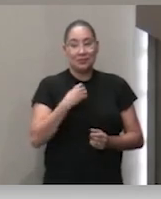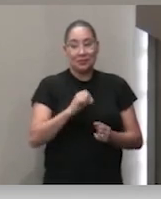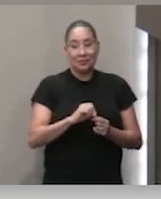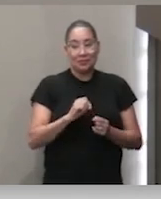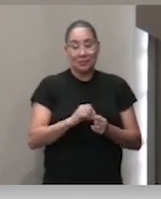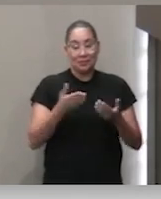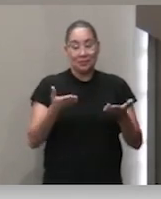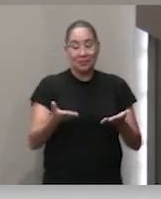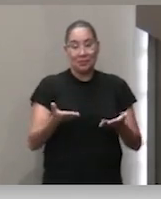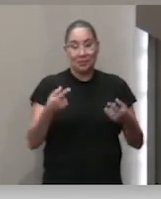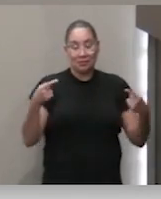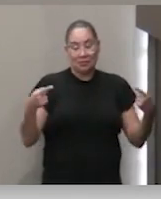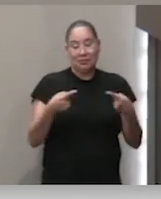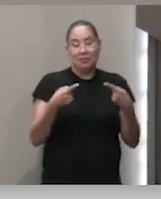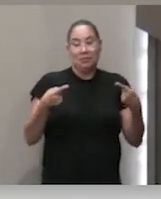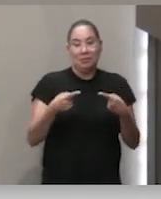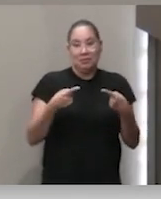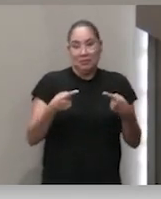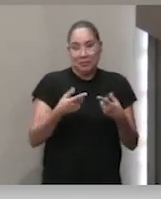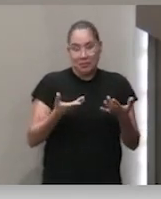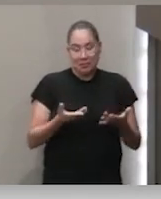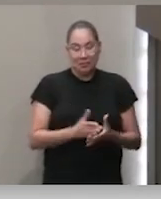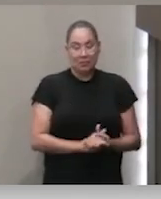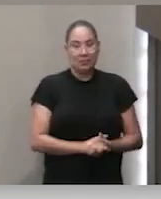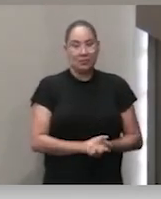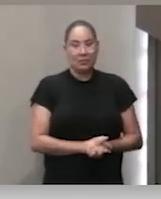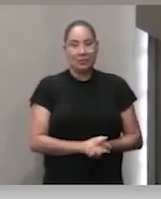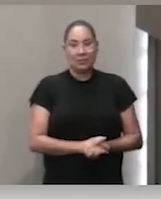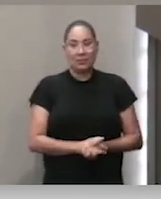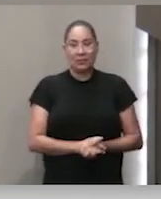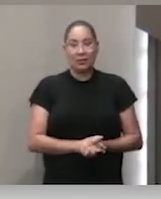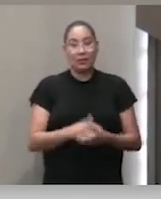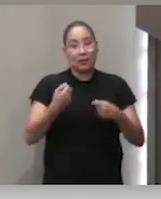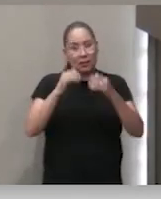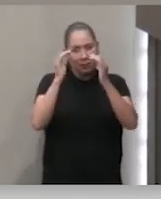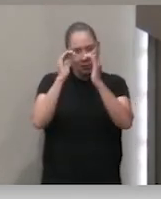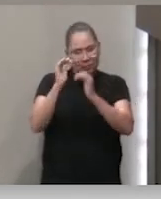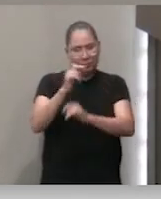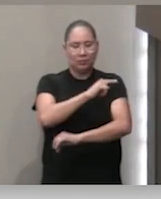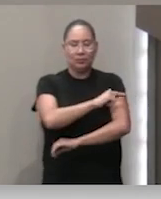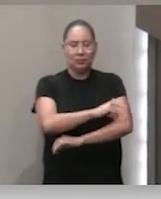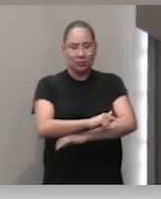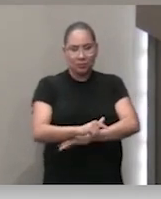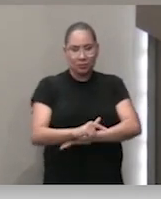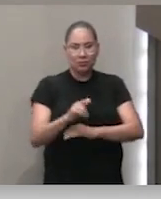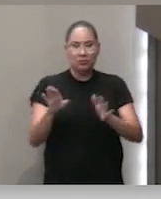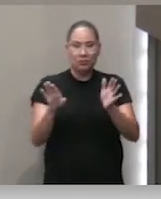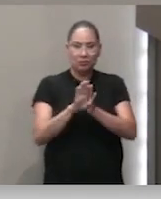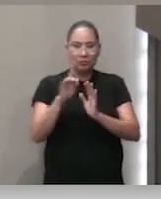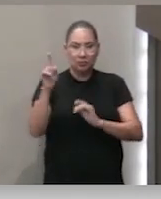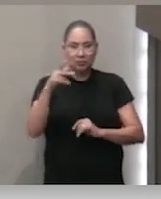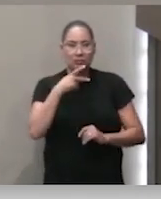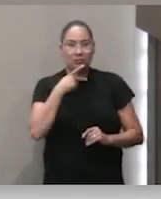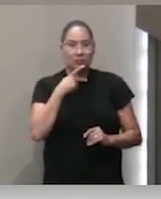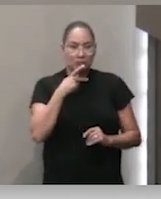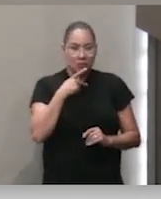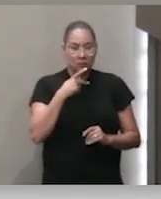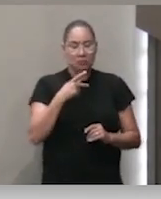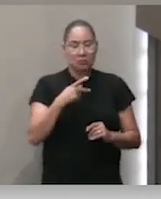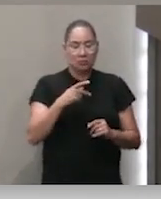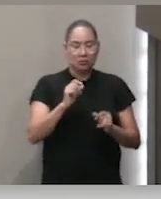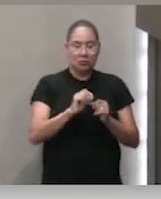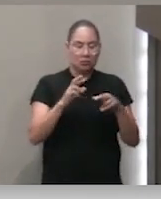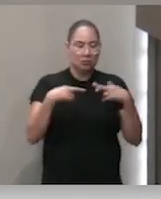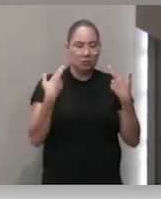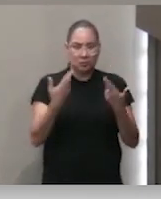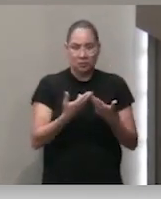a ataques ao executivo, né? Com respeito à educação, é só chegar lá, o prefeito Pedro Almeida recebe, acata,